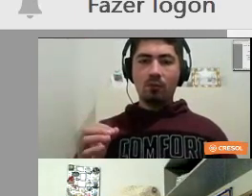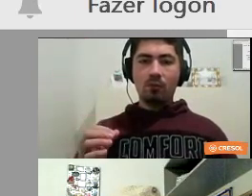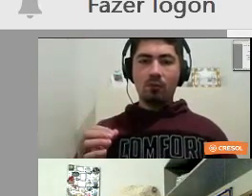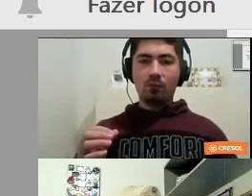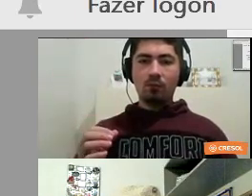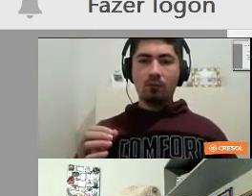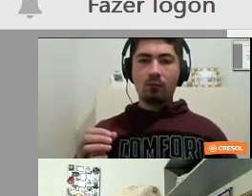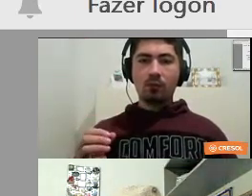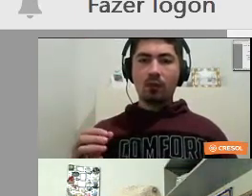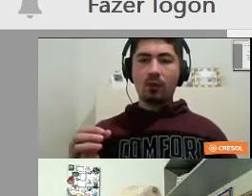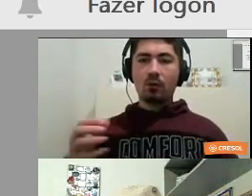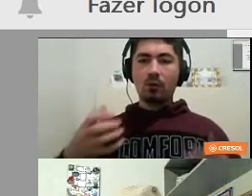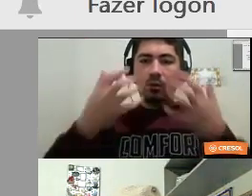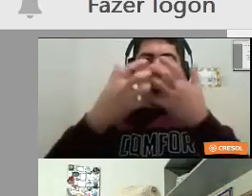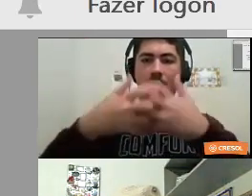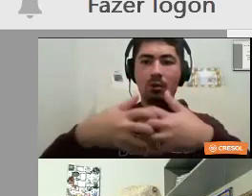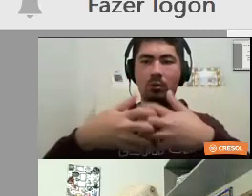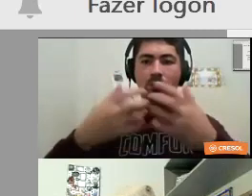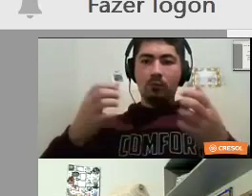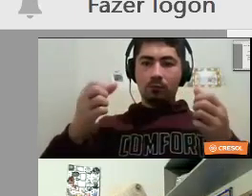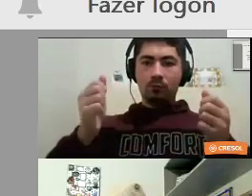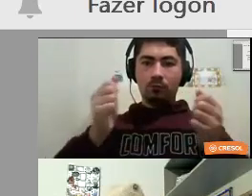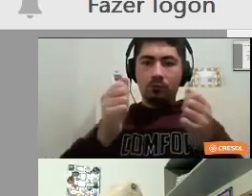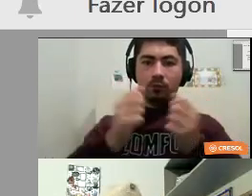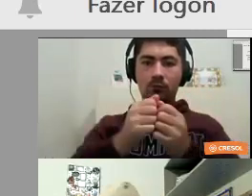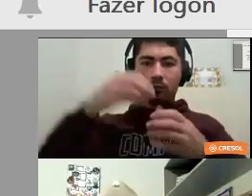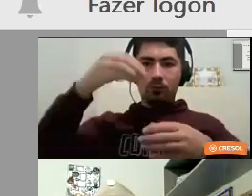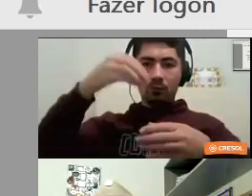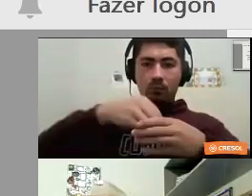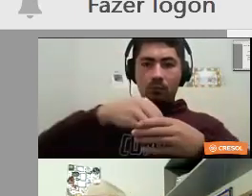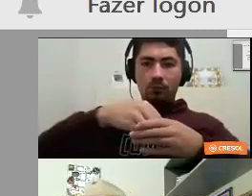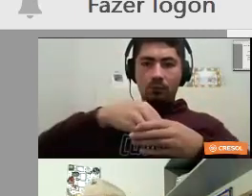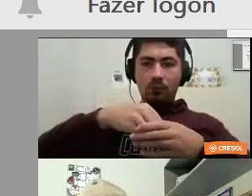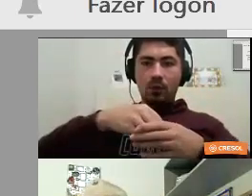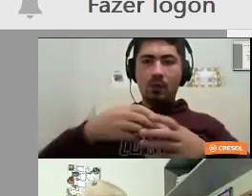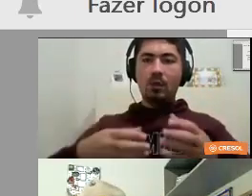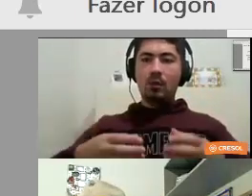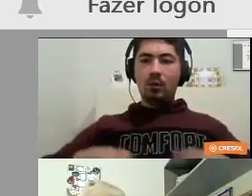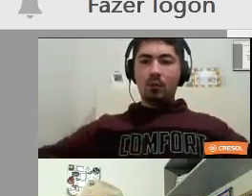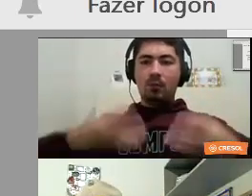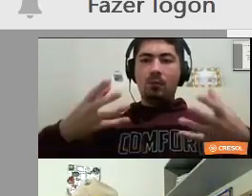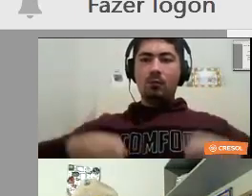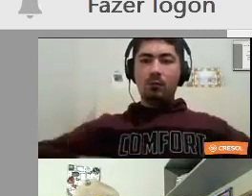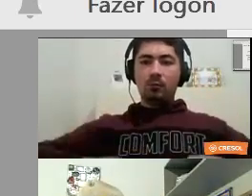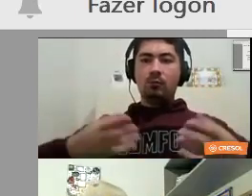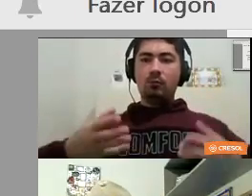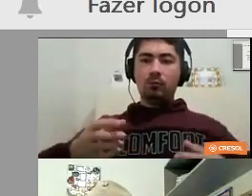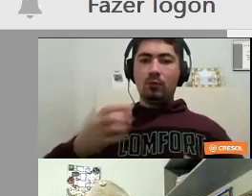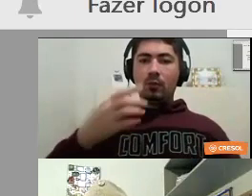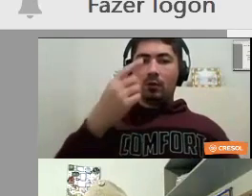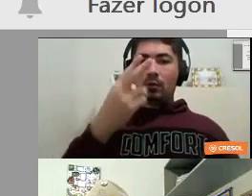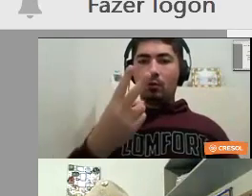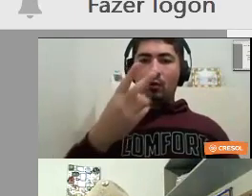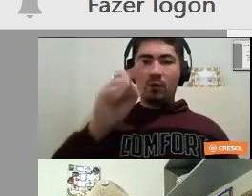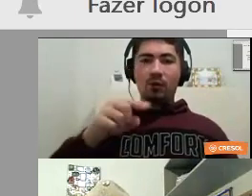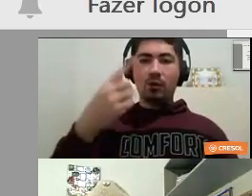Os associados do Rotary doaram mais de 2,1 bilhões de dólares e